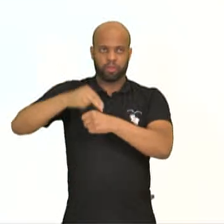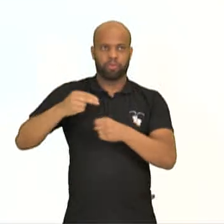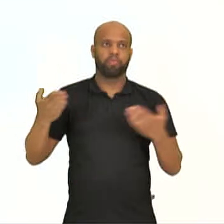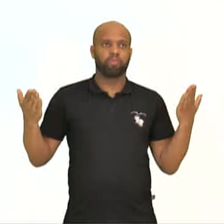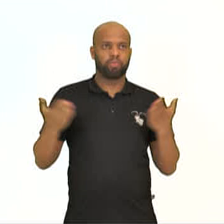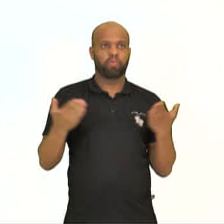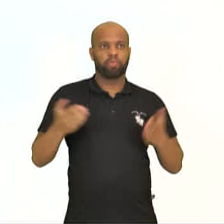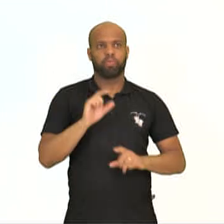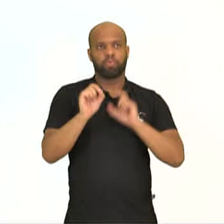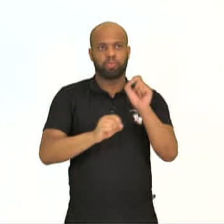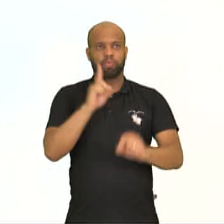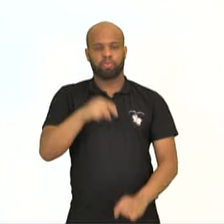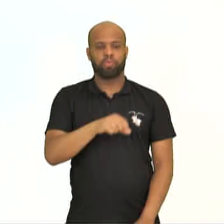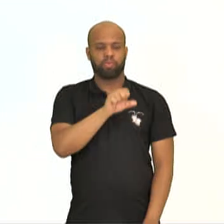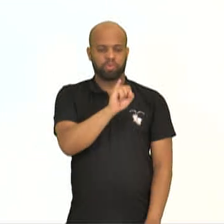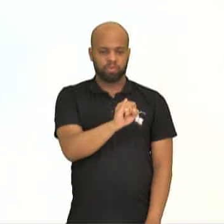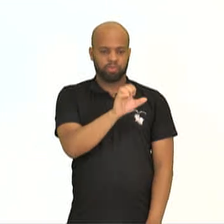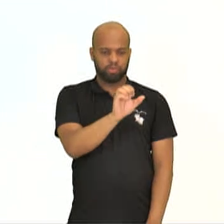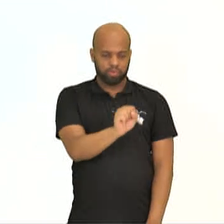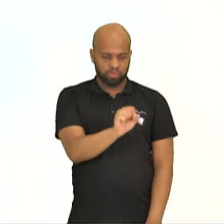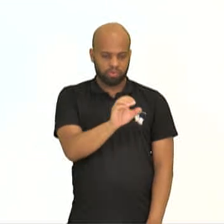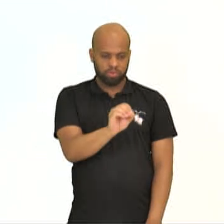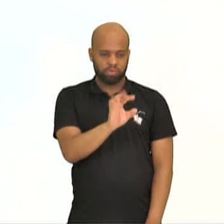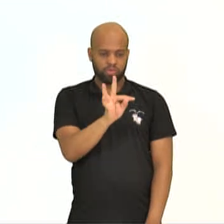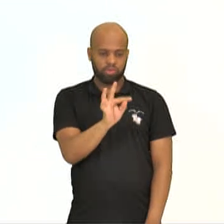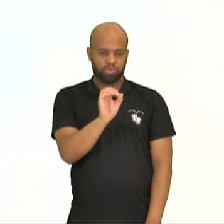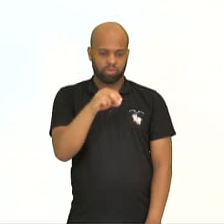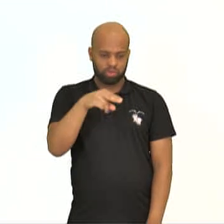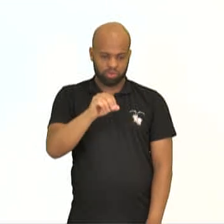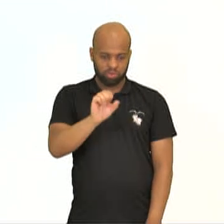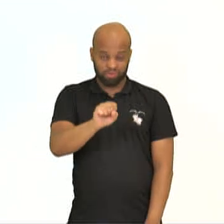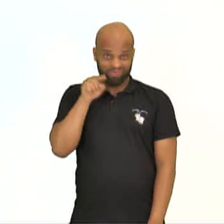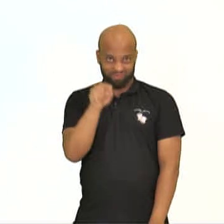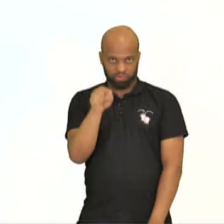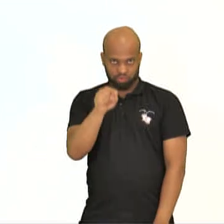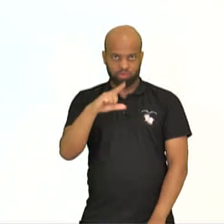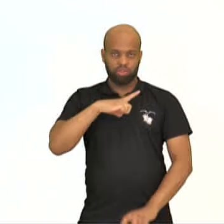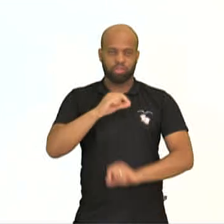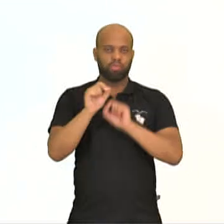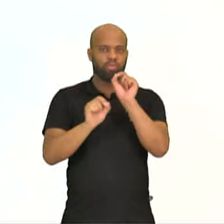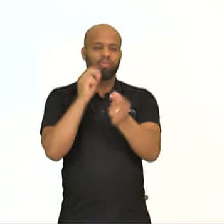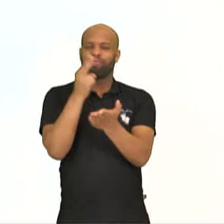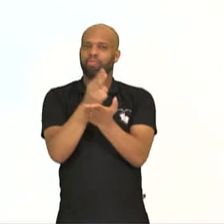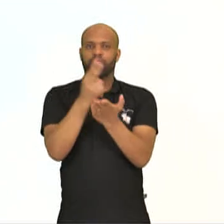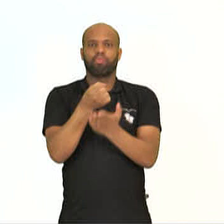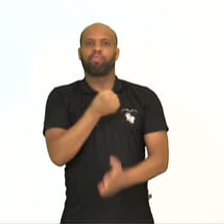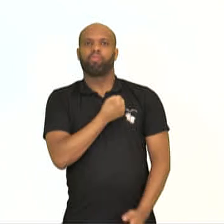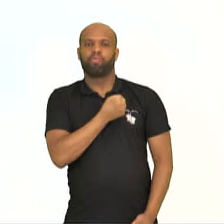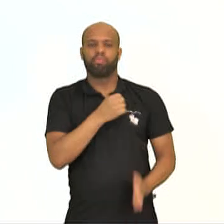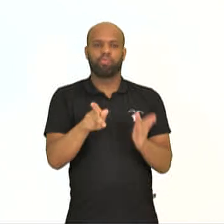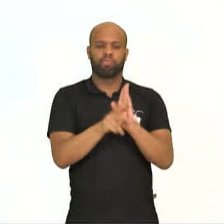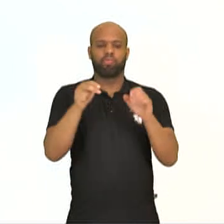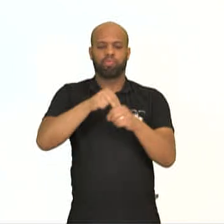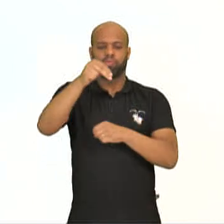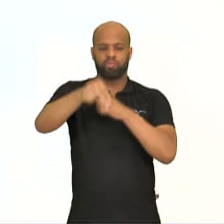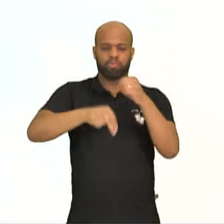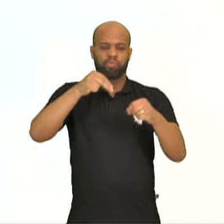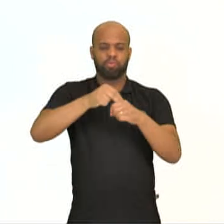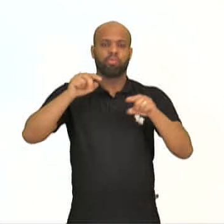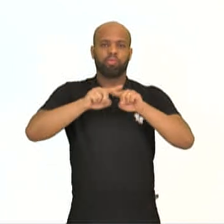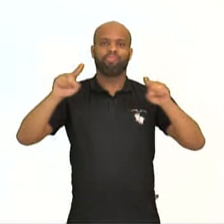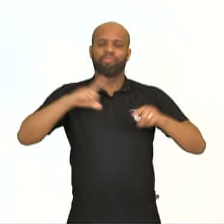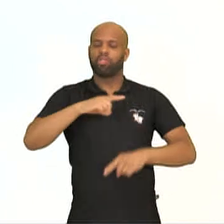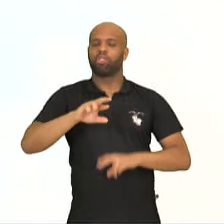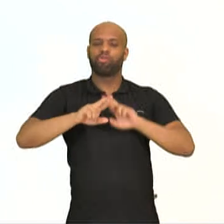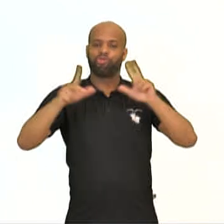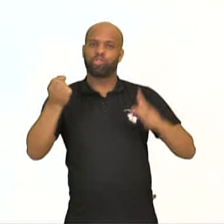Agora vamos falar sobre os isótonos. Átomos que possuem o mesmo número de nêutrons, mas diferentes números atômicos